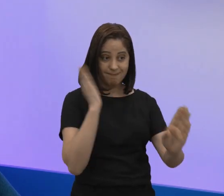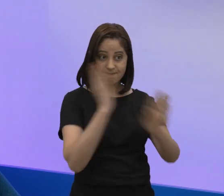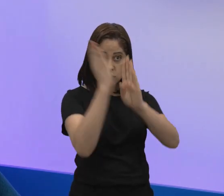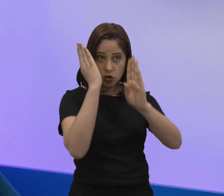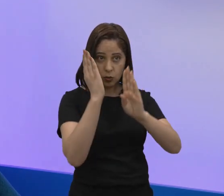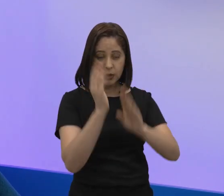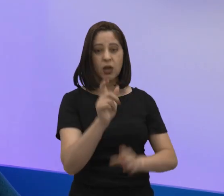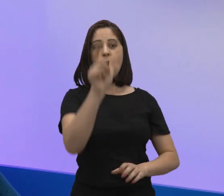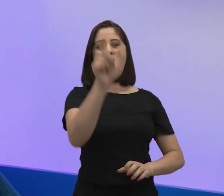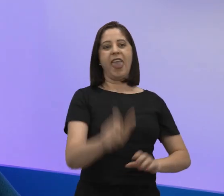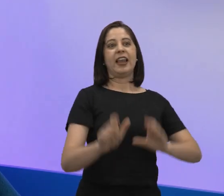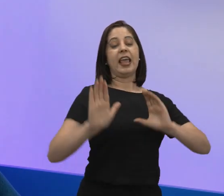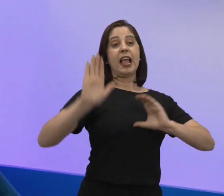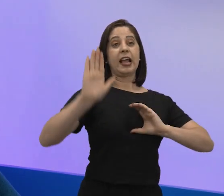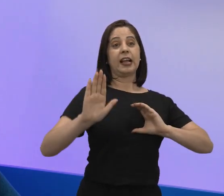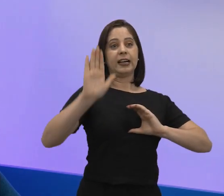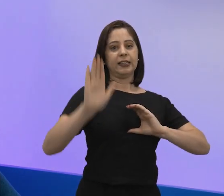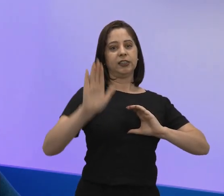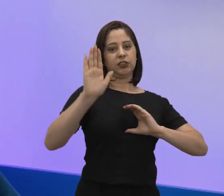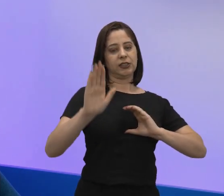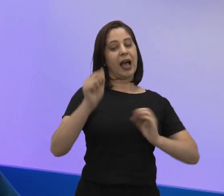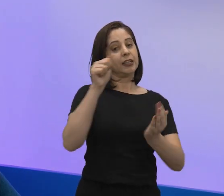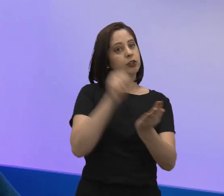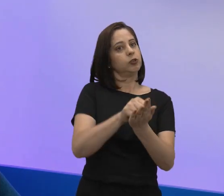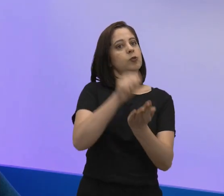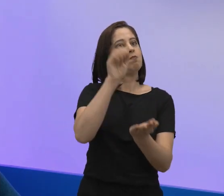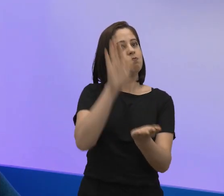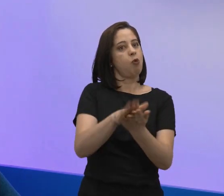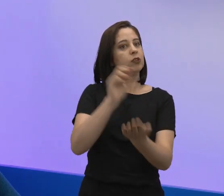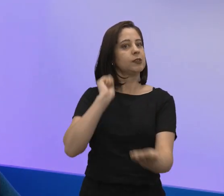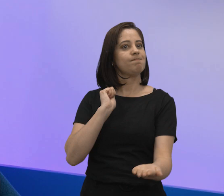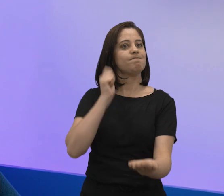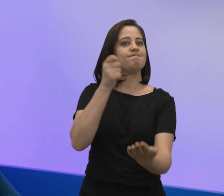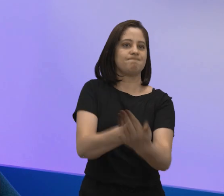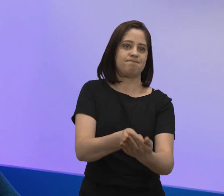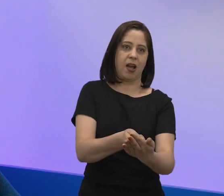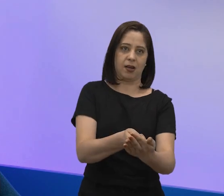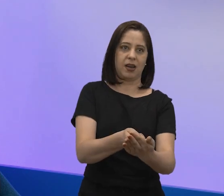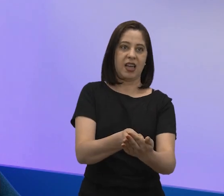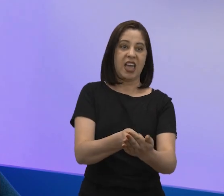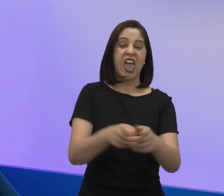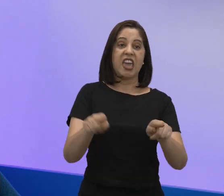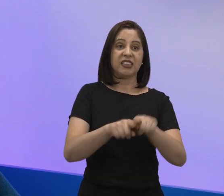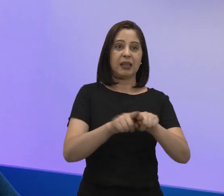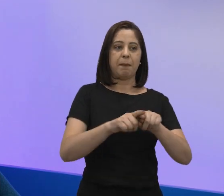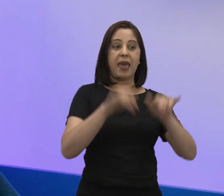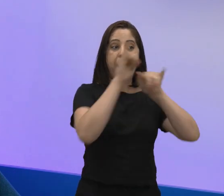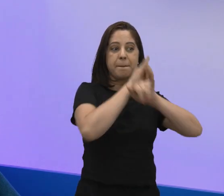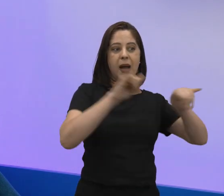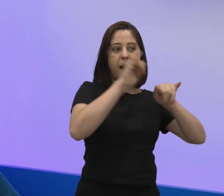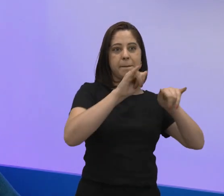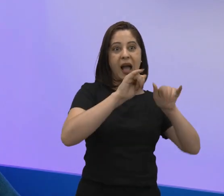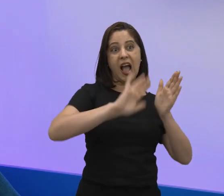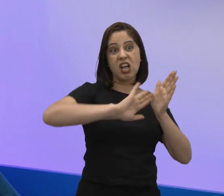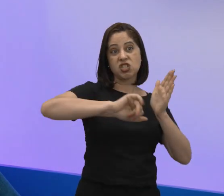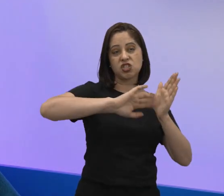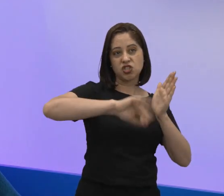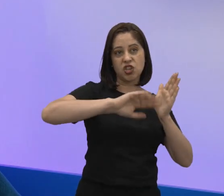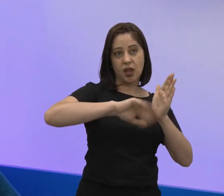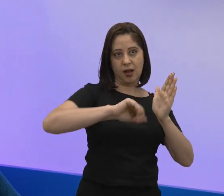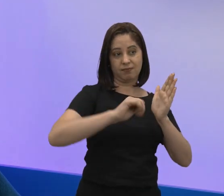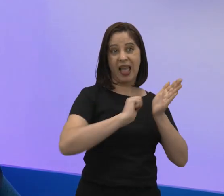denunciado, ele será notificado pela Justiça Eleitoral para cessar aquela propaganda irregular e se não atender